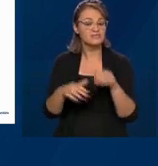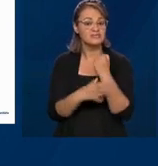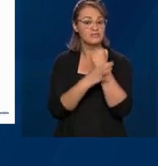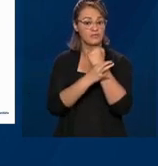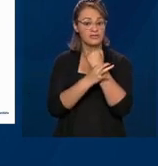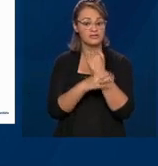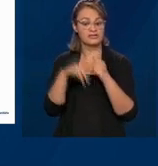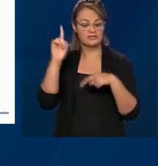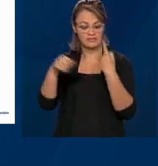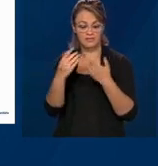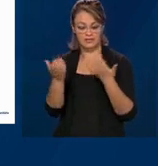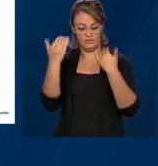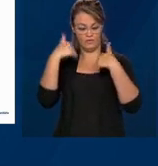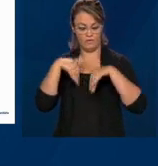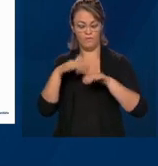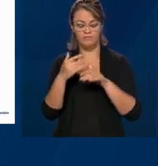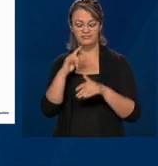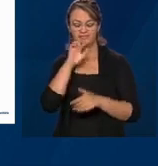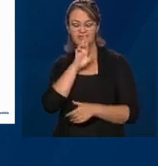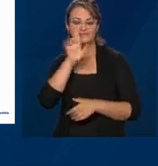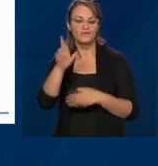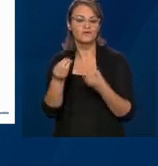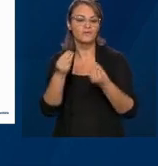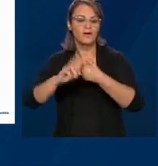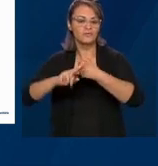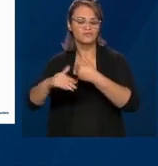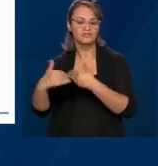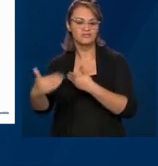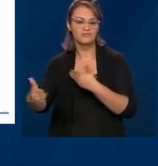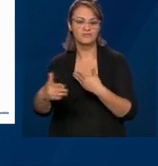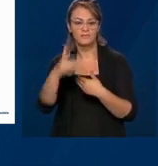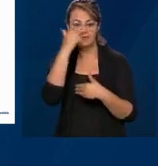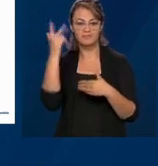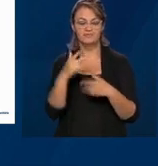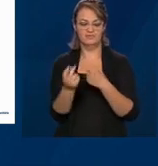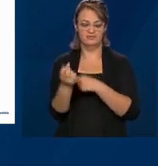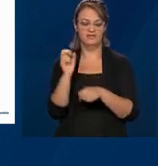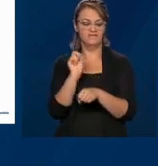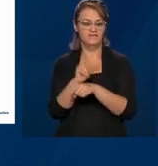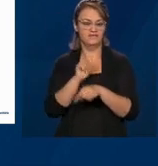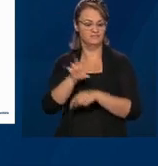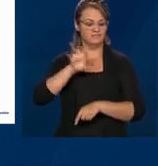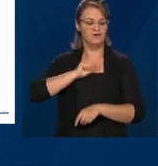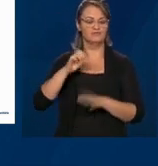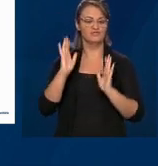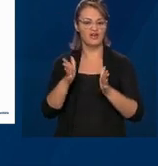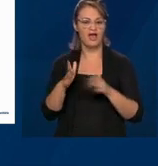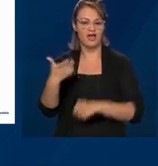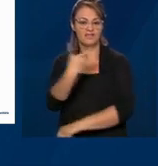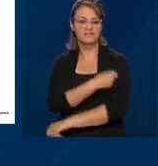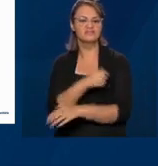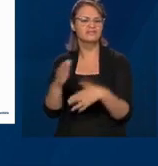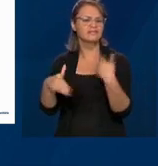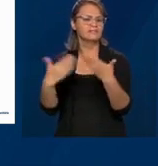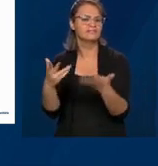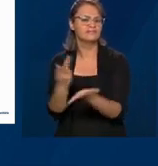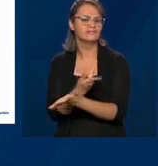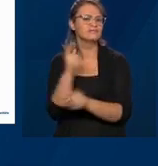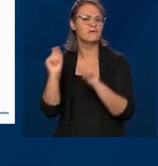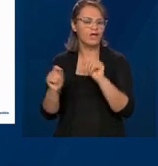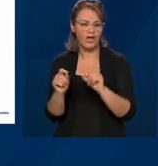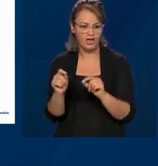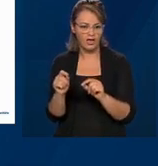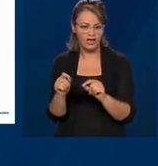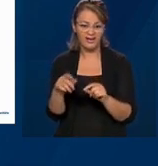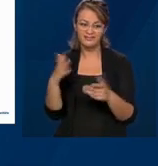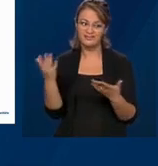e da resposta na vacina nos participantes que já foram expostos. A gente não teve acesso a dados que permitam